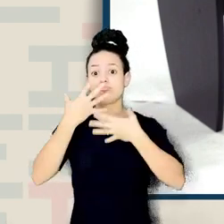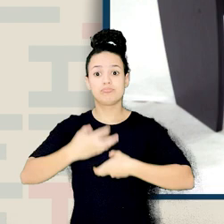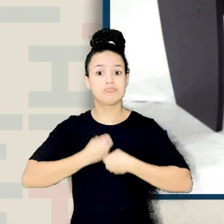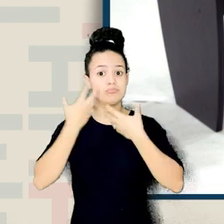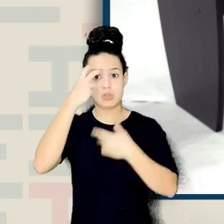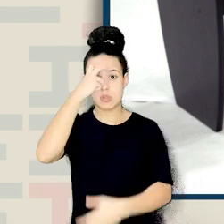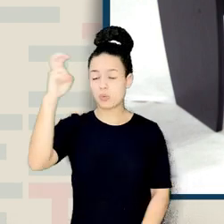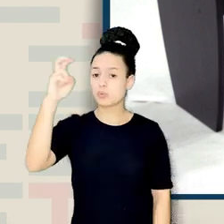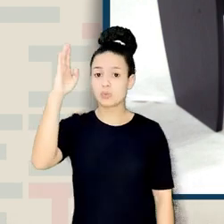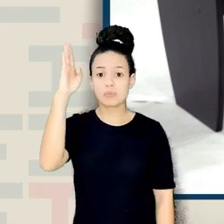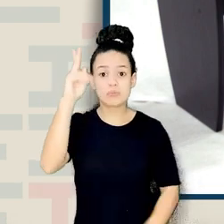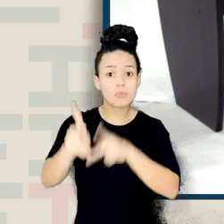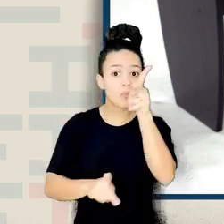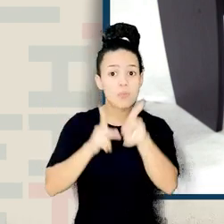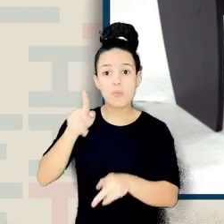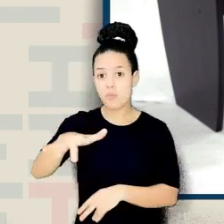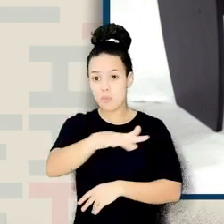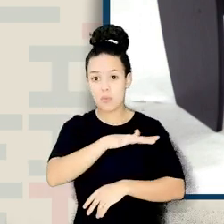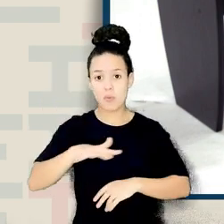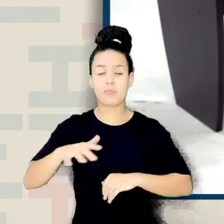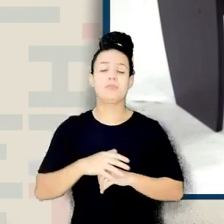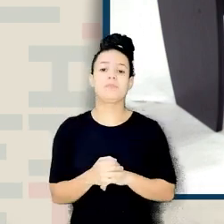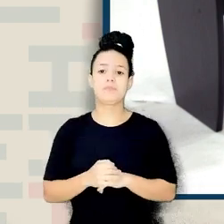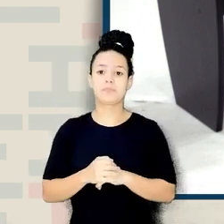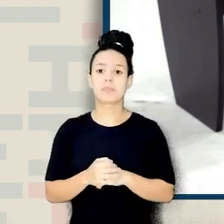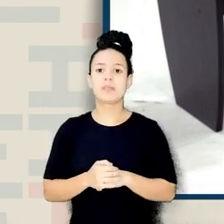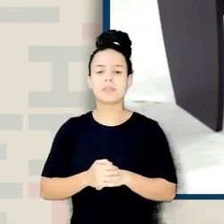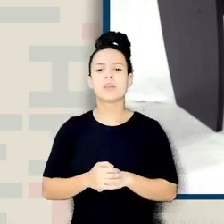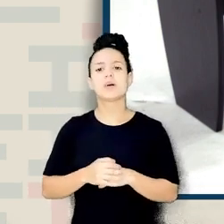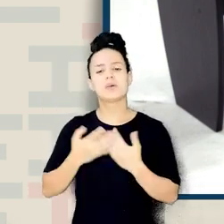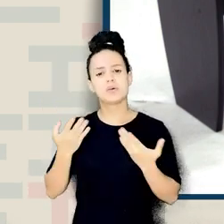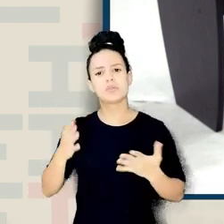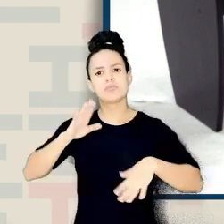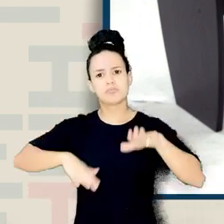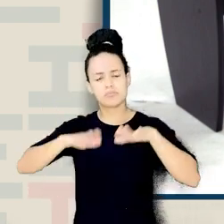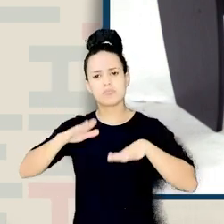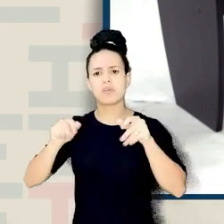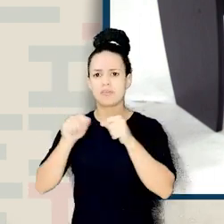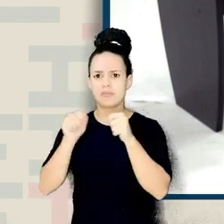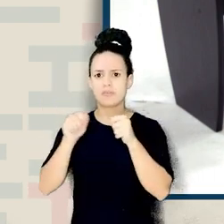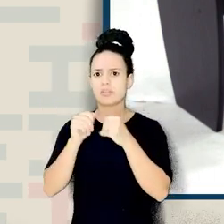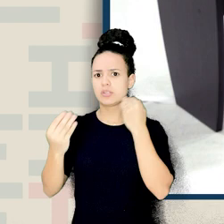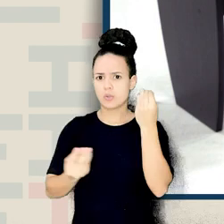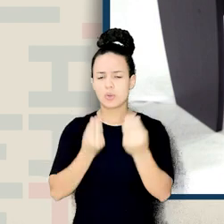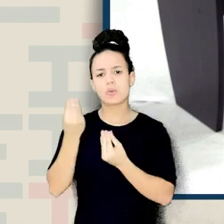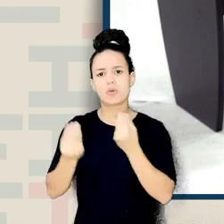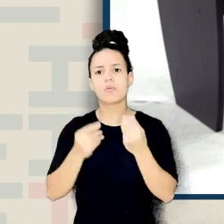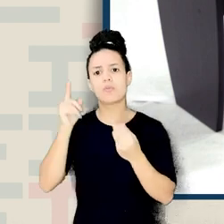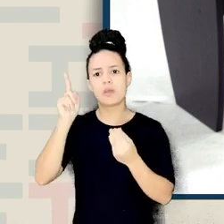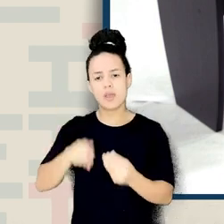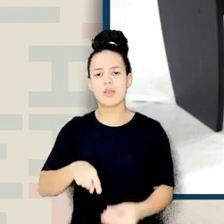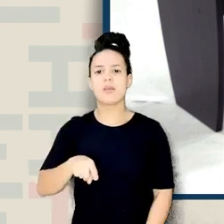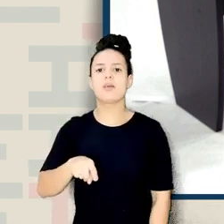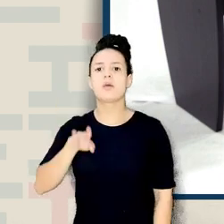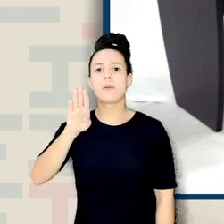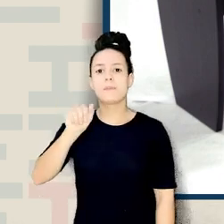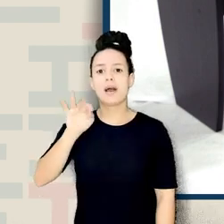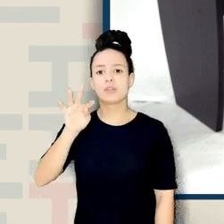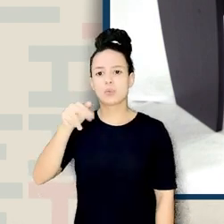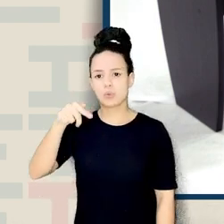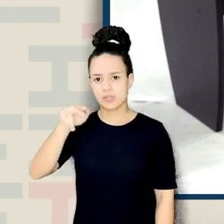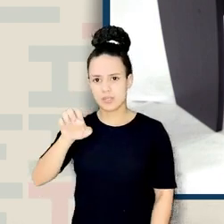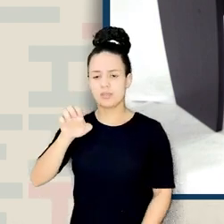popular. E aí, o trabalho que o batuque fez em cima disso foi poder traduzir